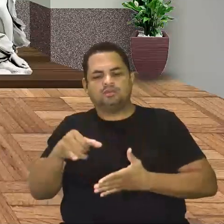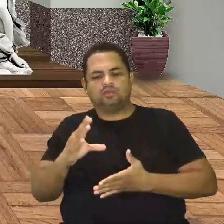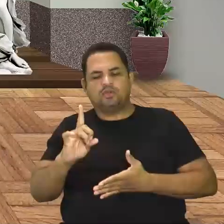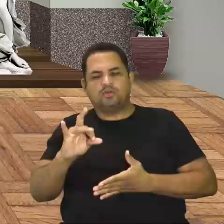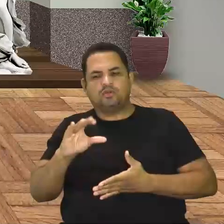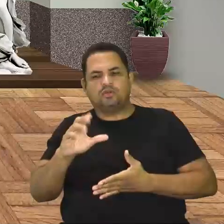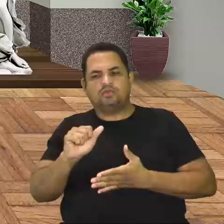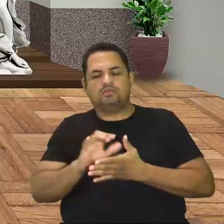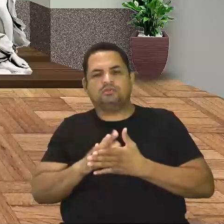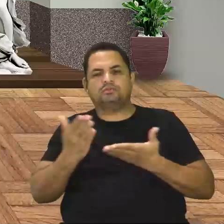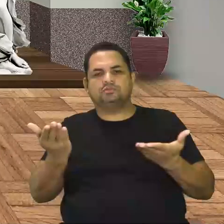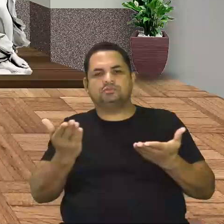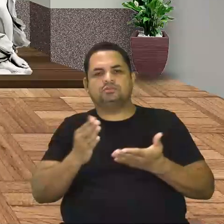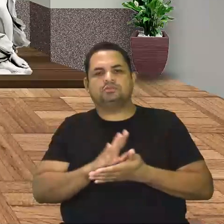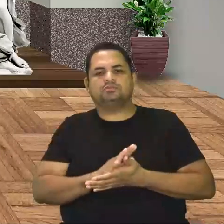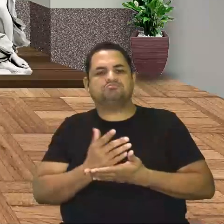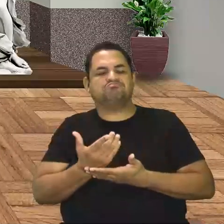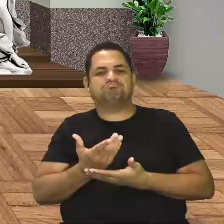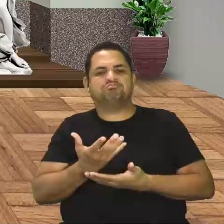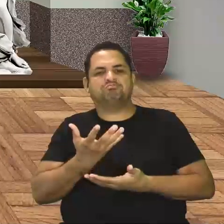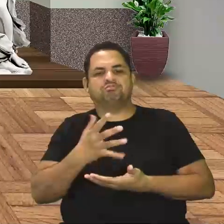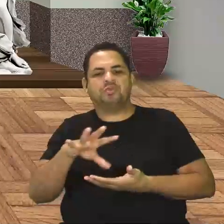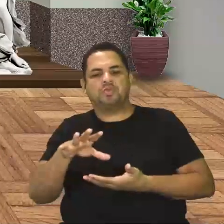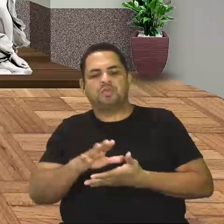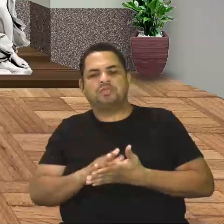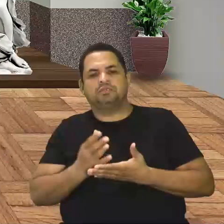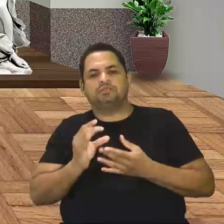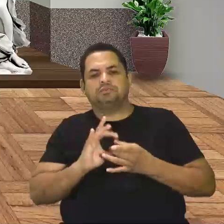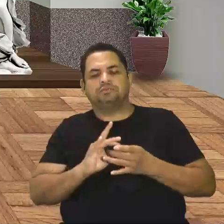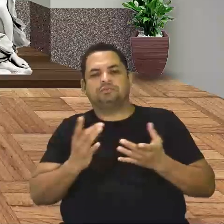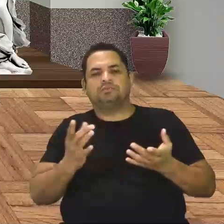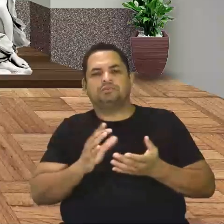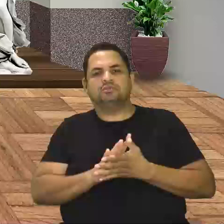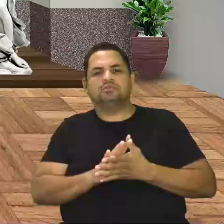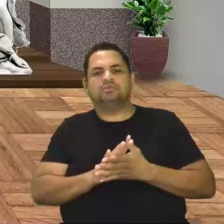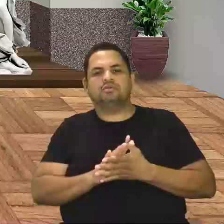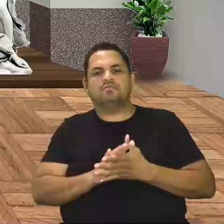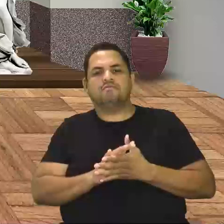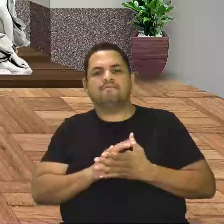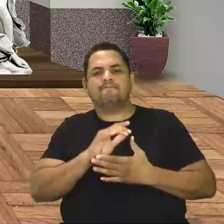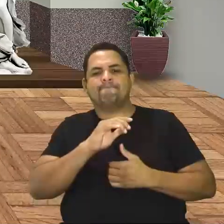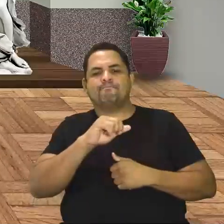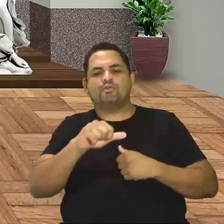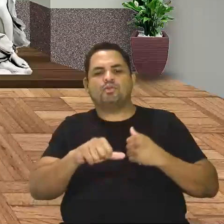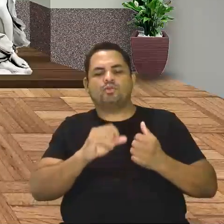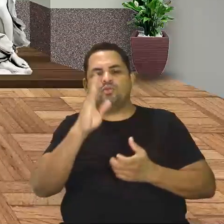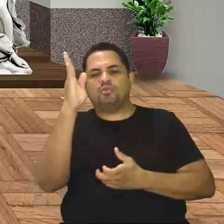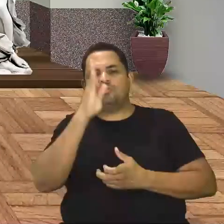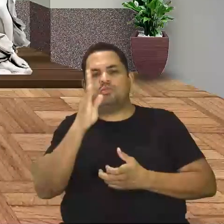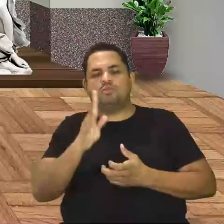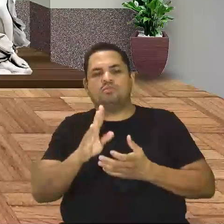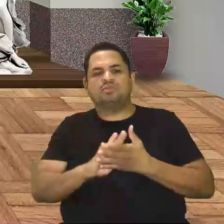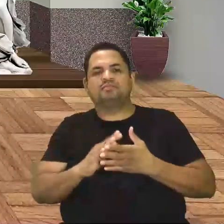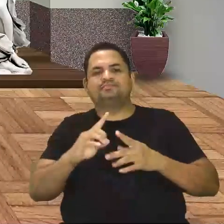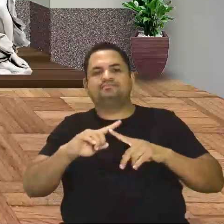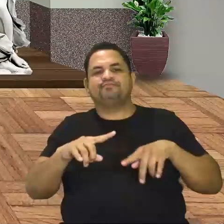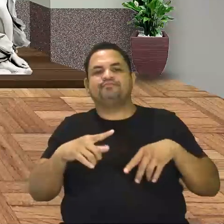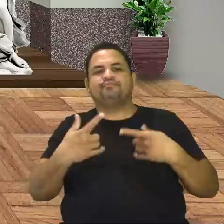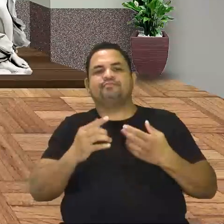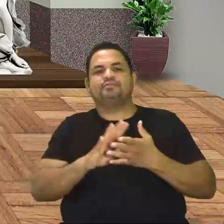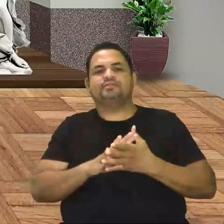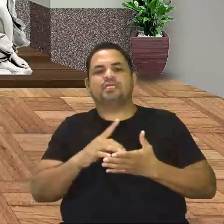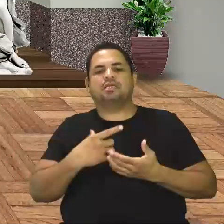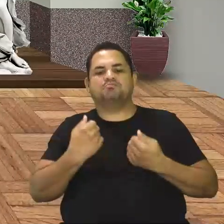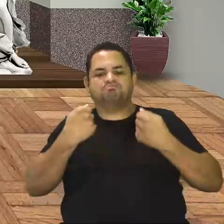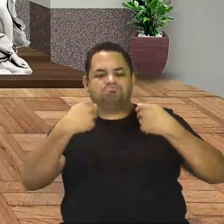posse, que não queriam deixar João Goulart tomar posse. Naquele momento, o Brasil passou a ser parlamentarista. Existia um presidente, mas quem